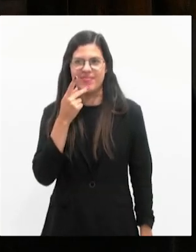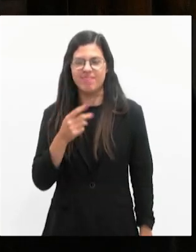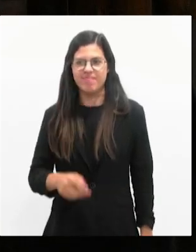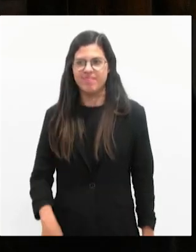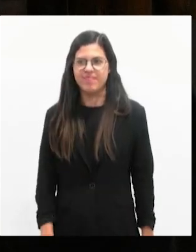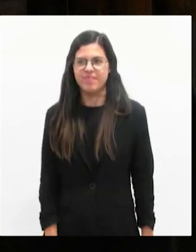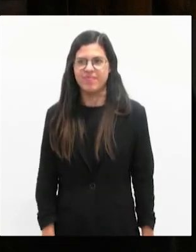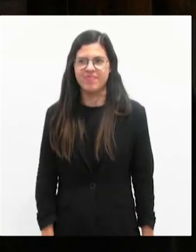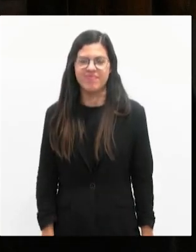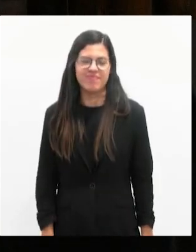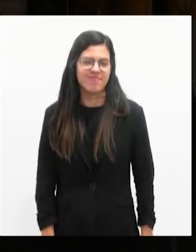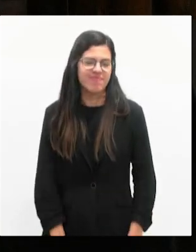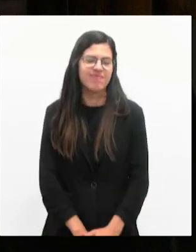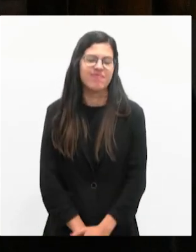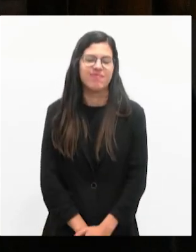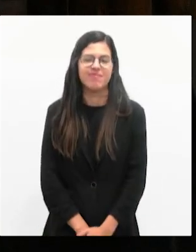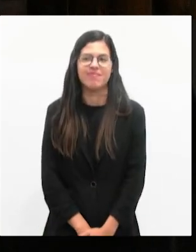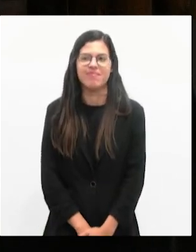que